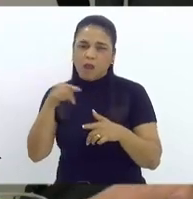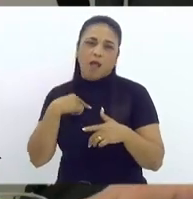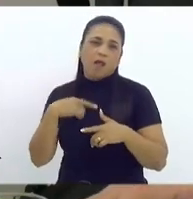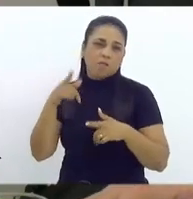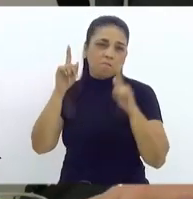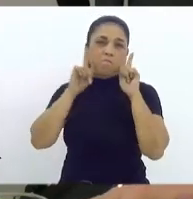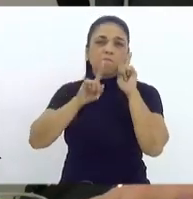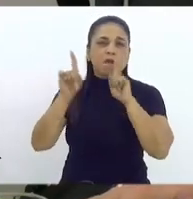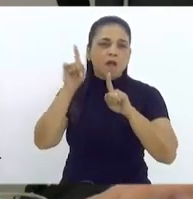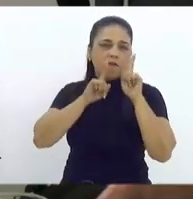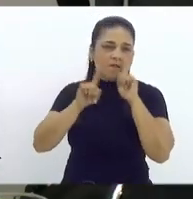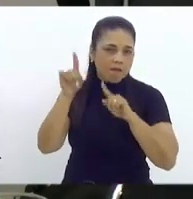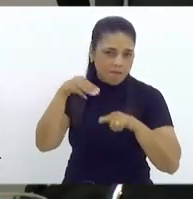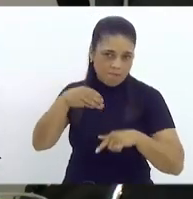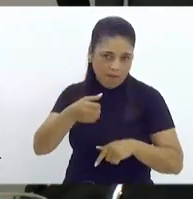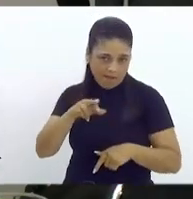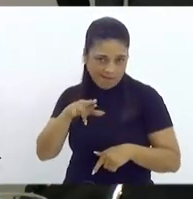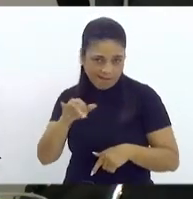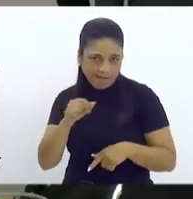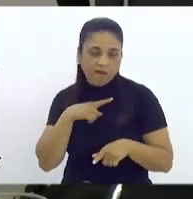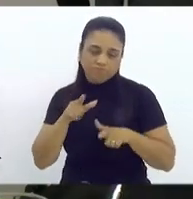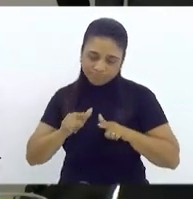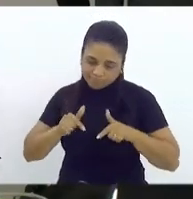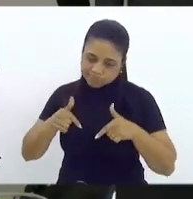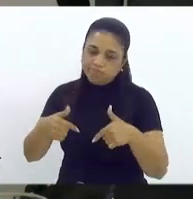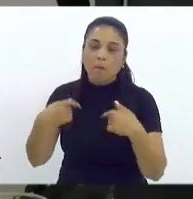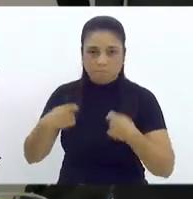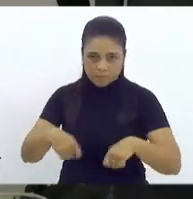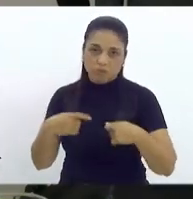feita algumas atuações